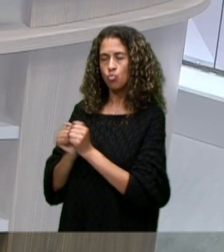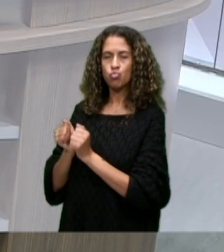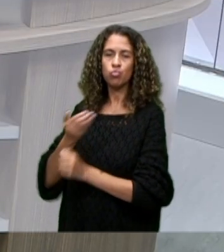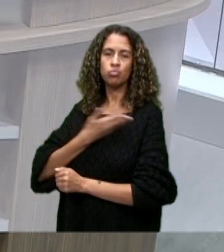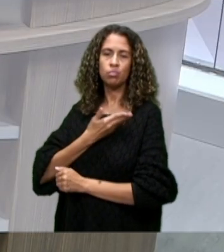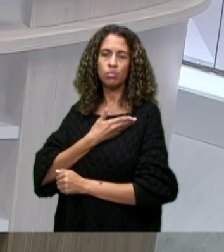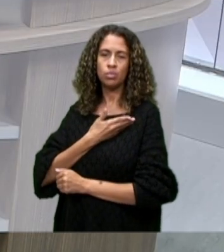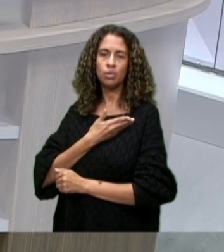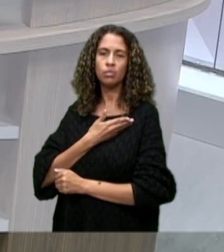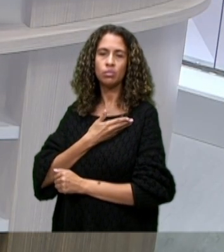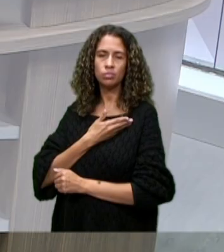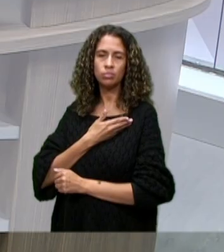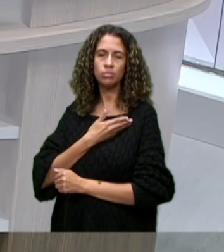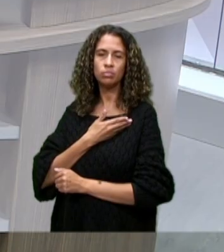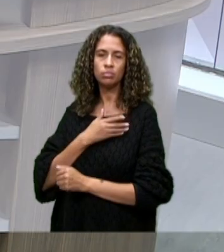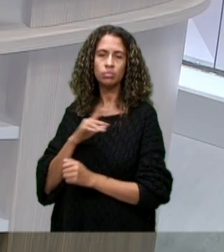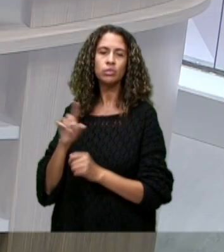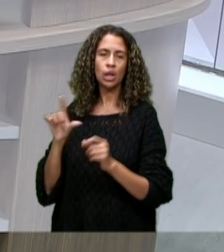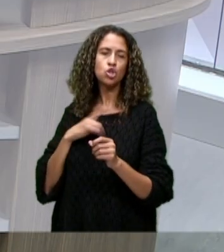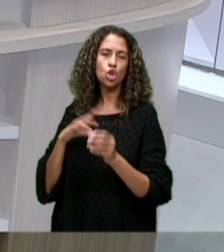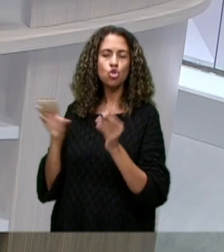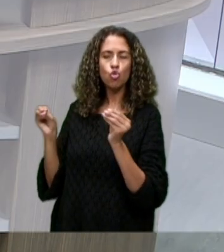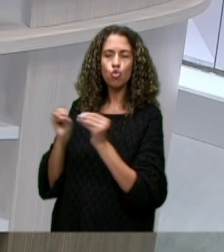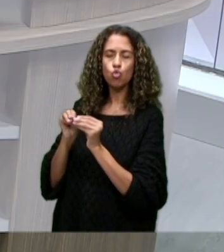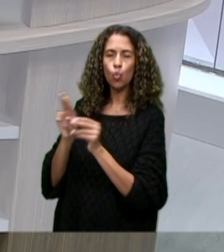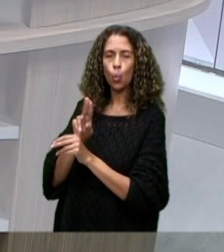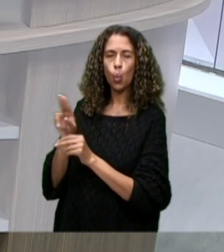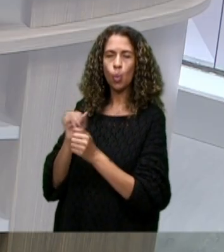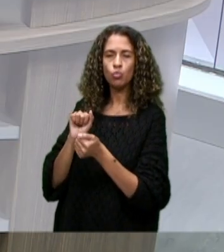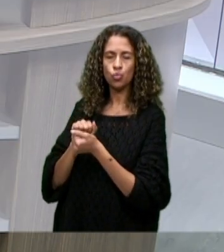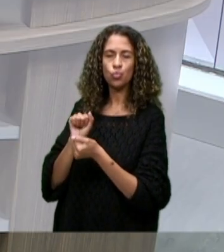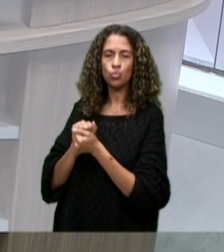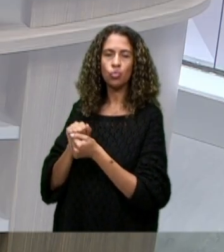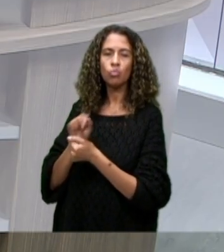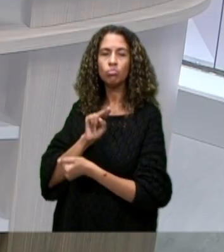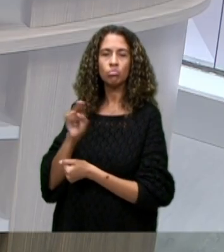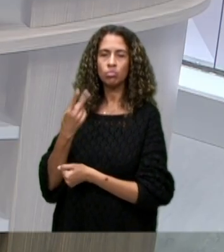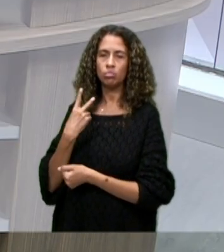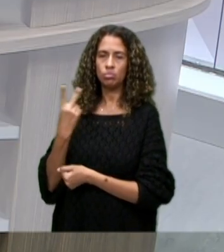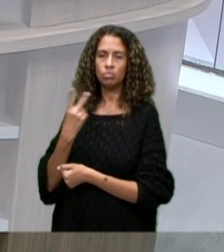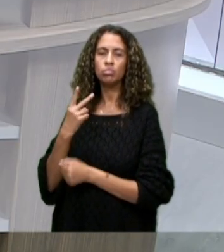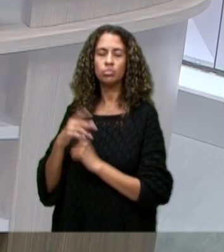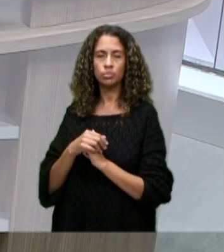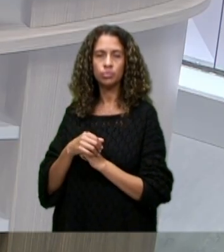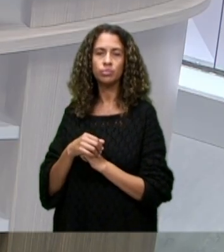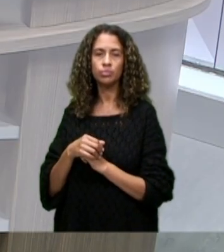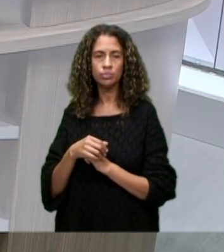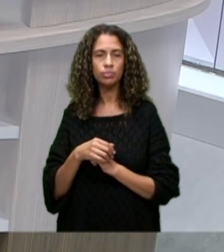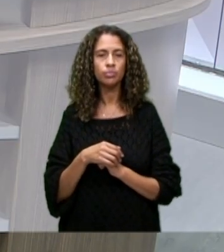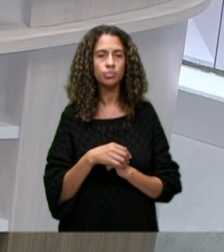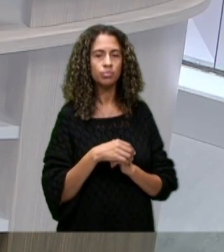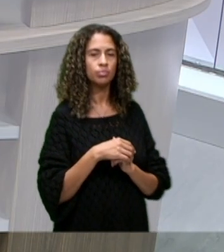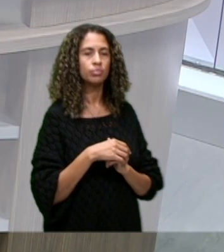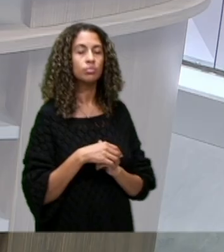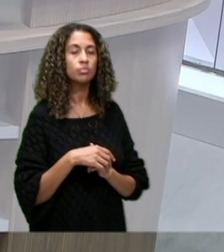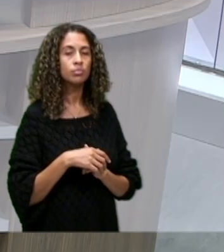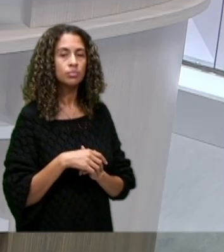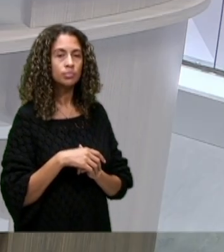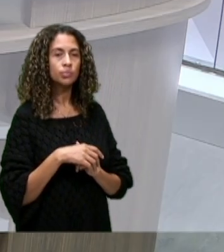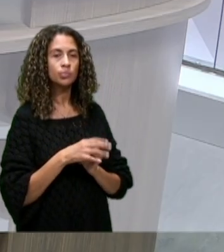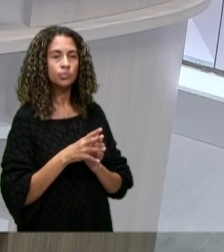Raf, Rômulo, André e Fernando, que foram os que fizeram o livro comigo. Parte editorial e gráfica. Uhum.